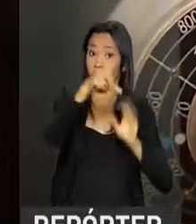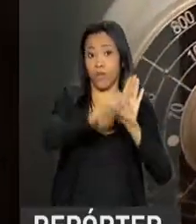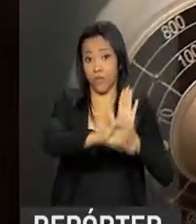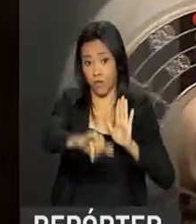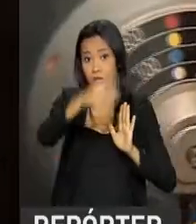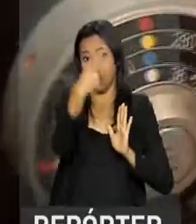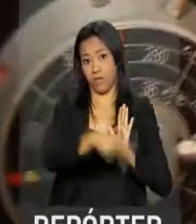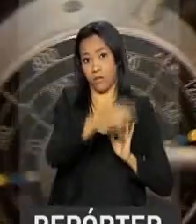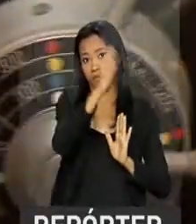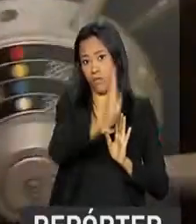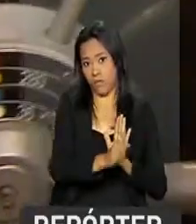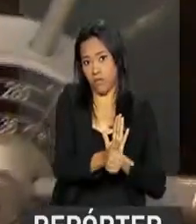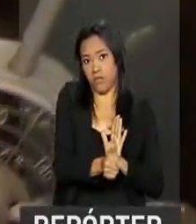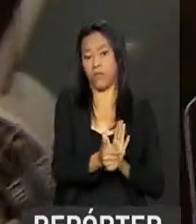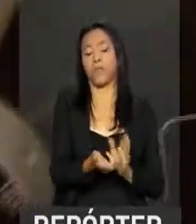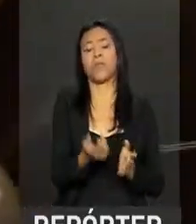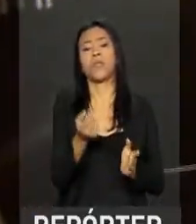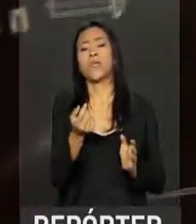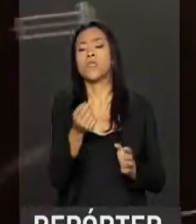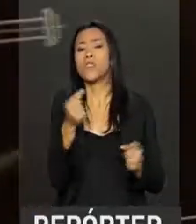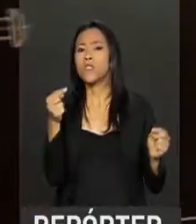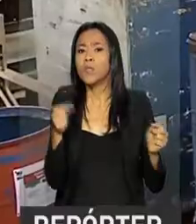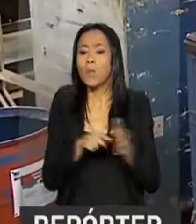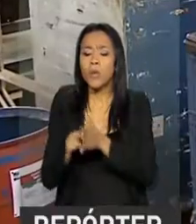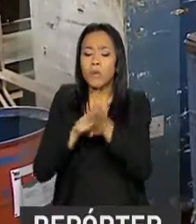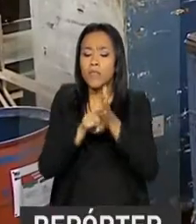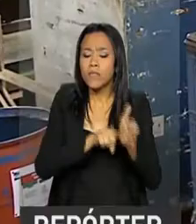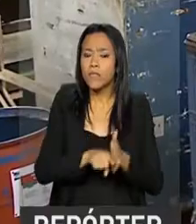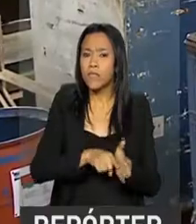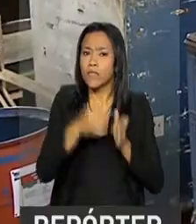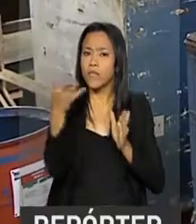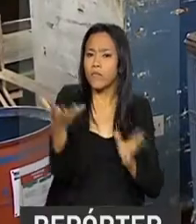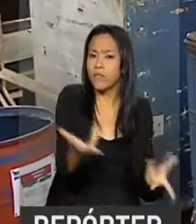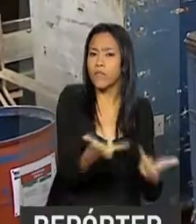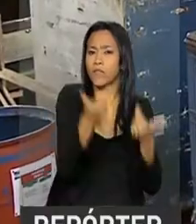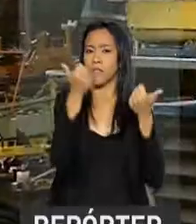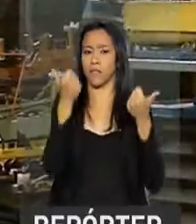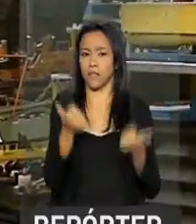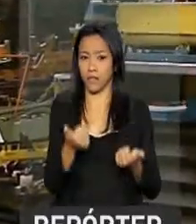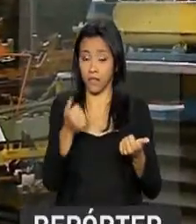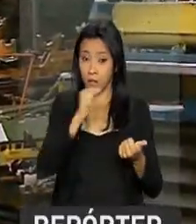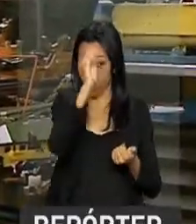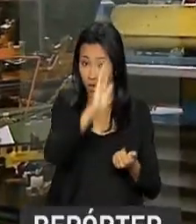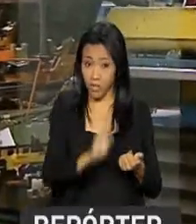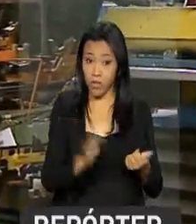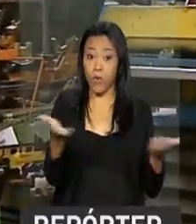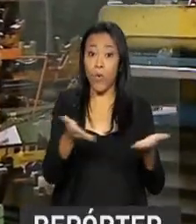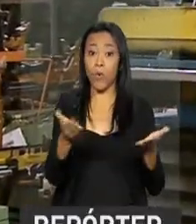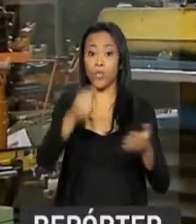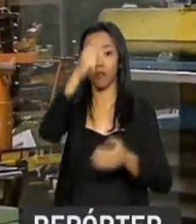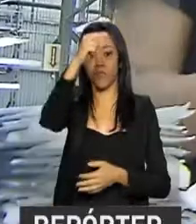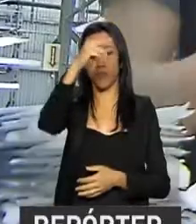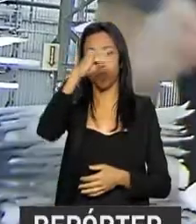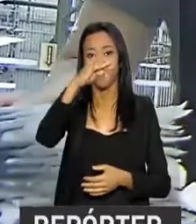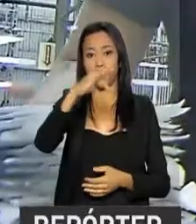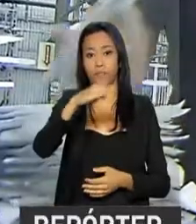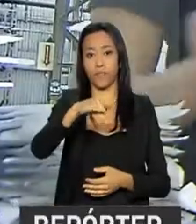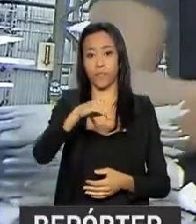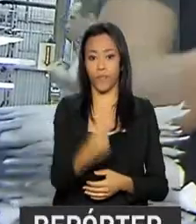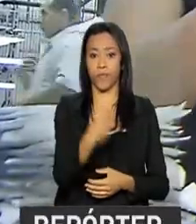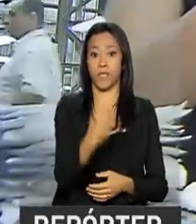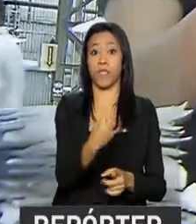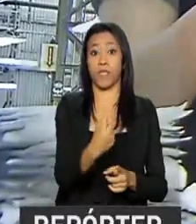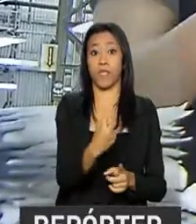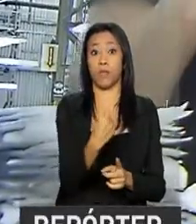legislação trabalhista. De acordo com a pesquisa, no critério eficiência do mercado de trabalho, o Brasil ocupa hoje a posição número